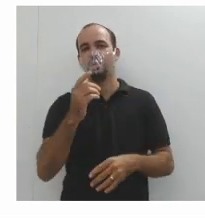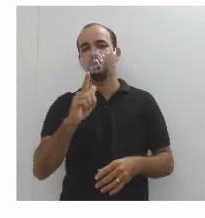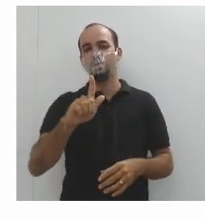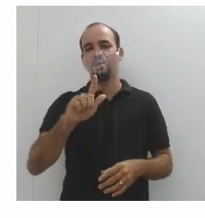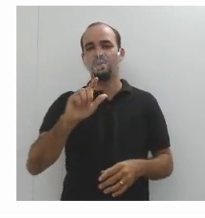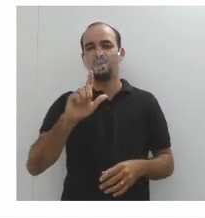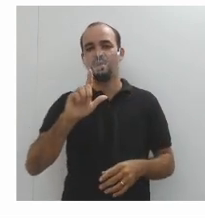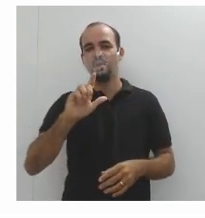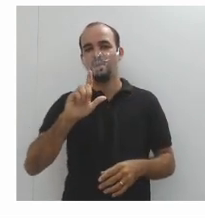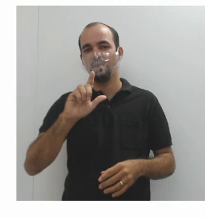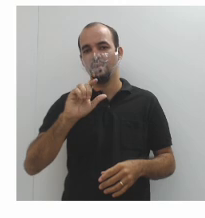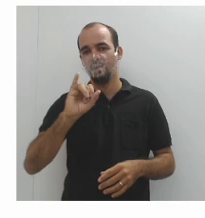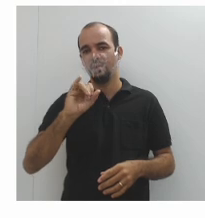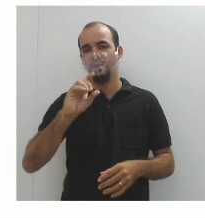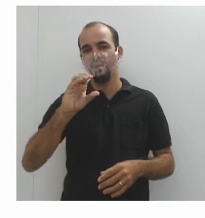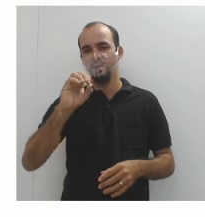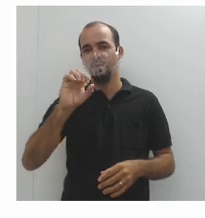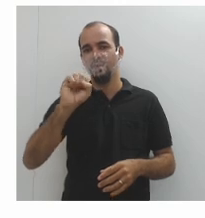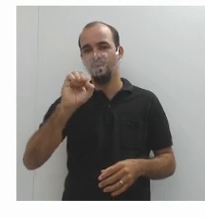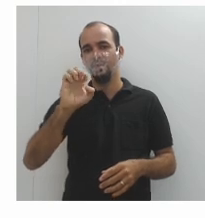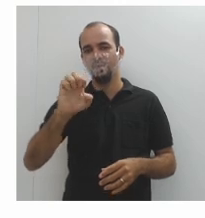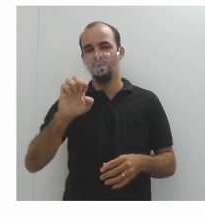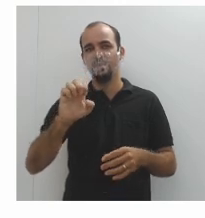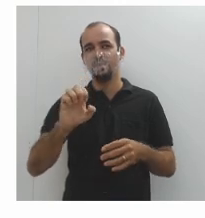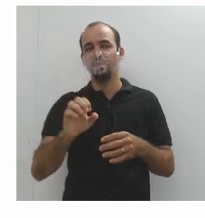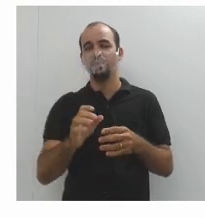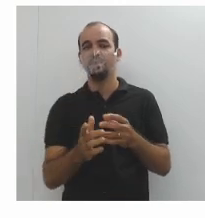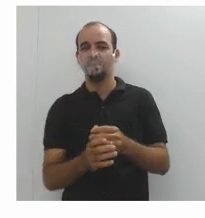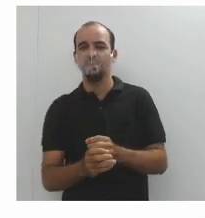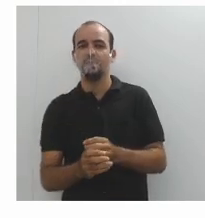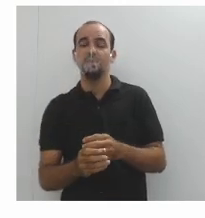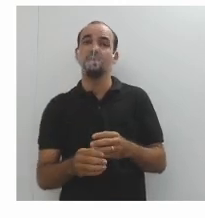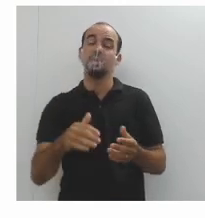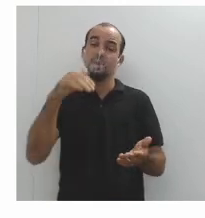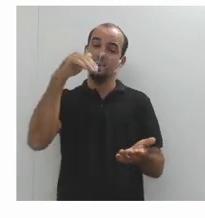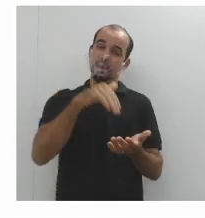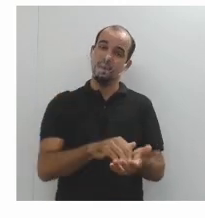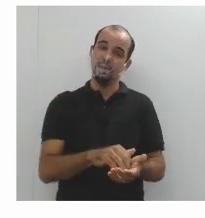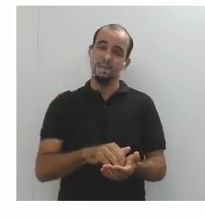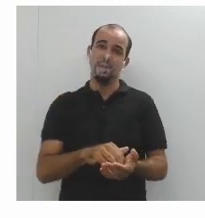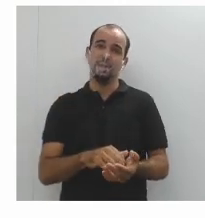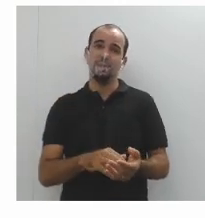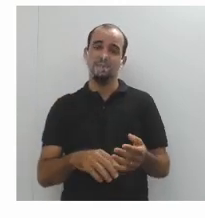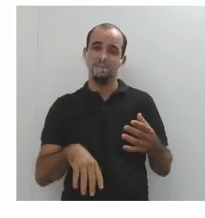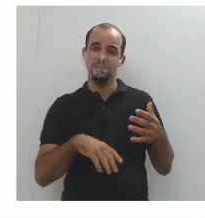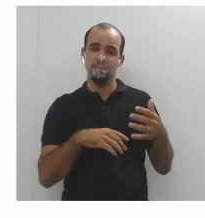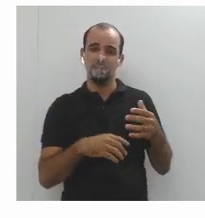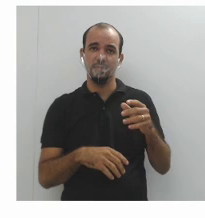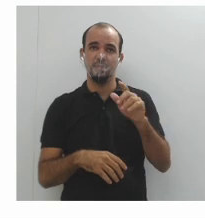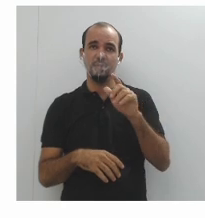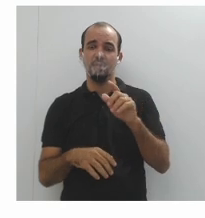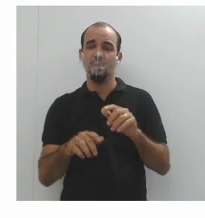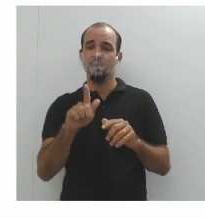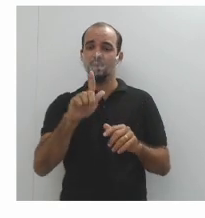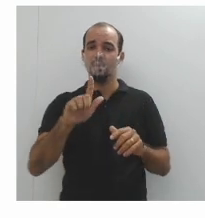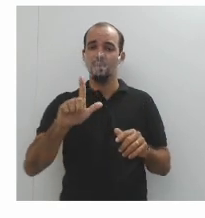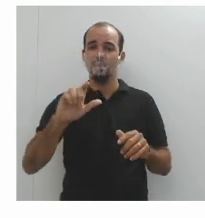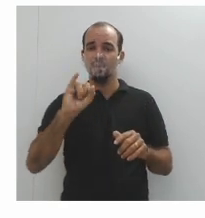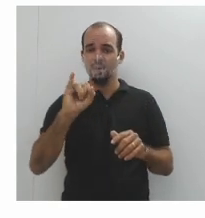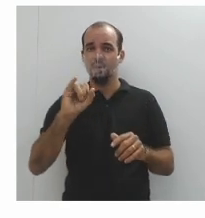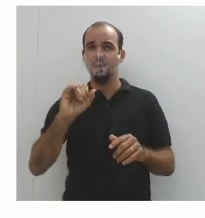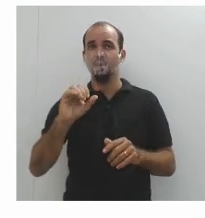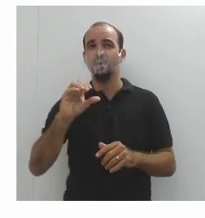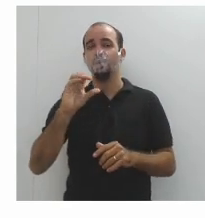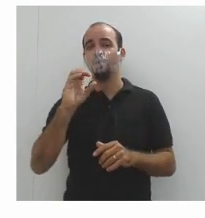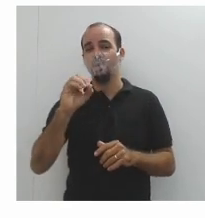por último, o glicogênio também. Ele é encontrado em